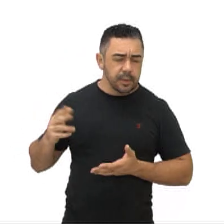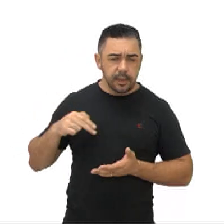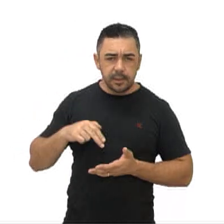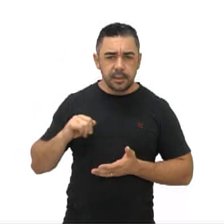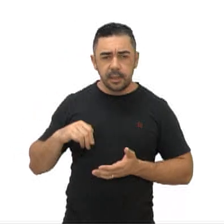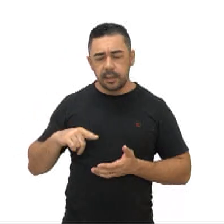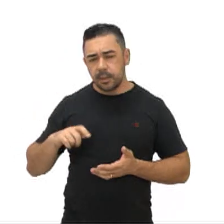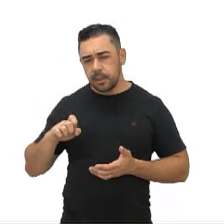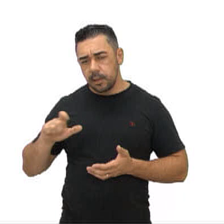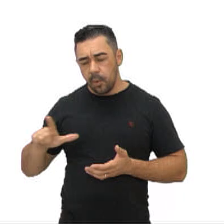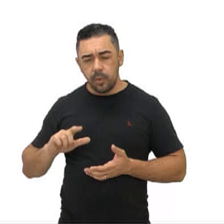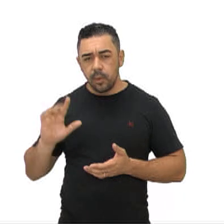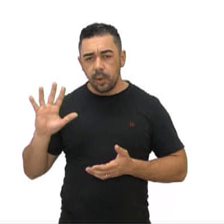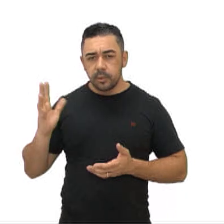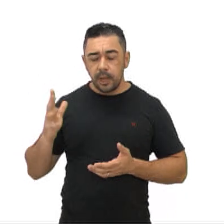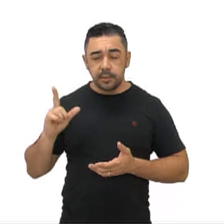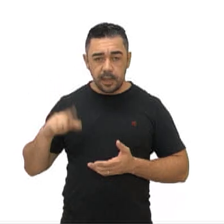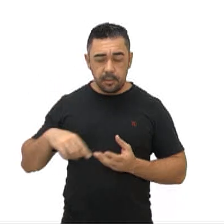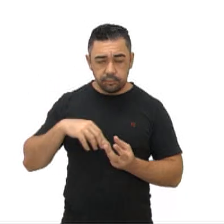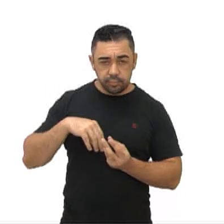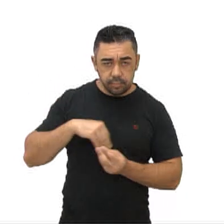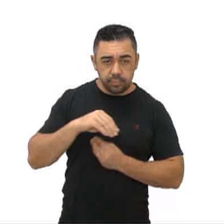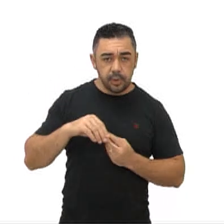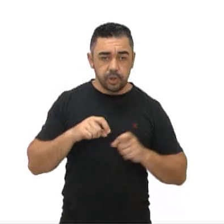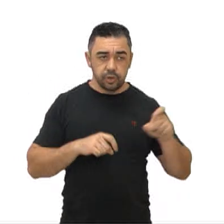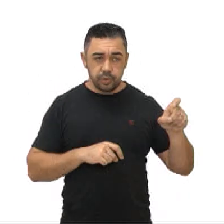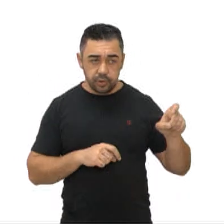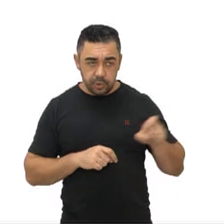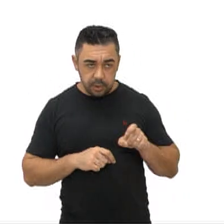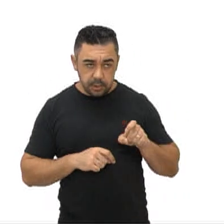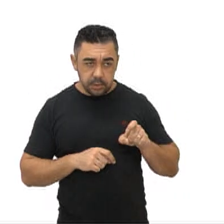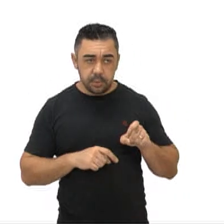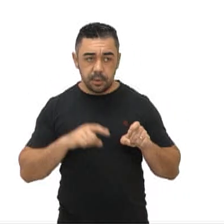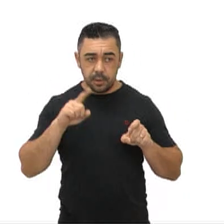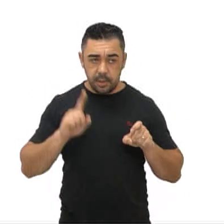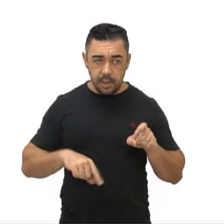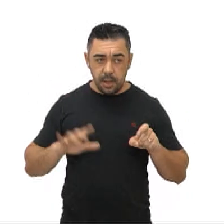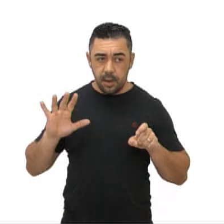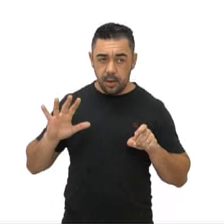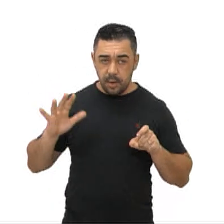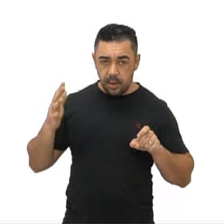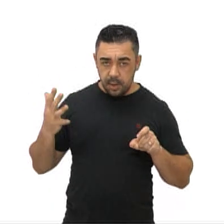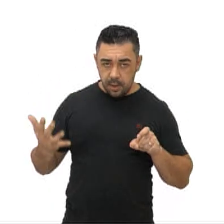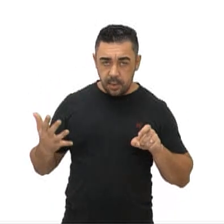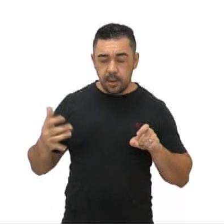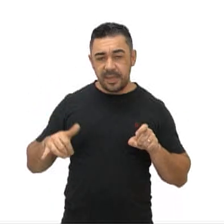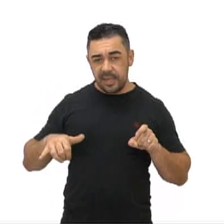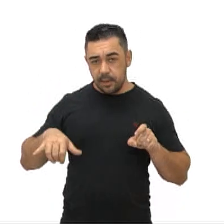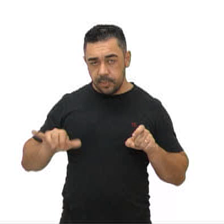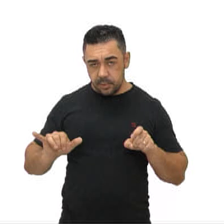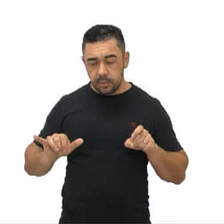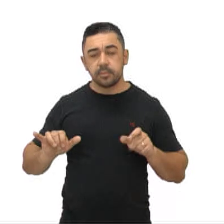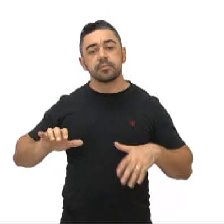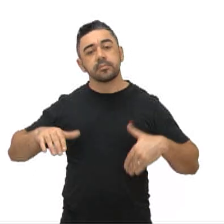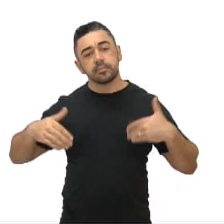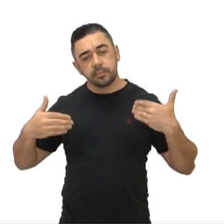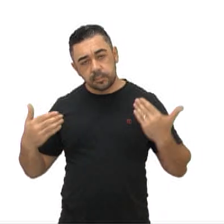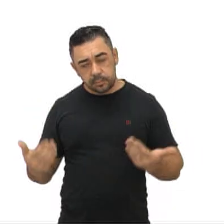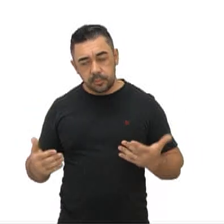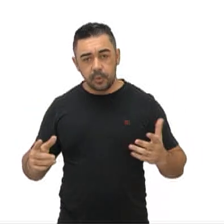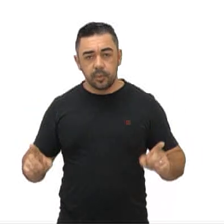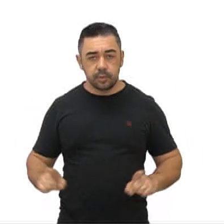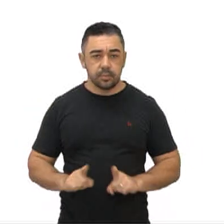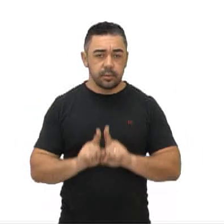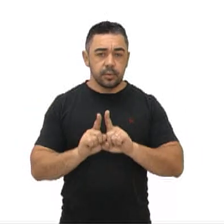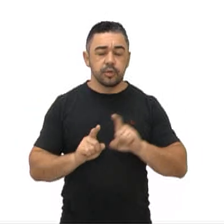ocorrerá majoratoriamente uma reação X, representada por uma semi-reação Y, e nesse caso o